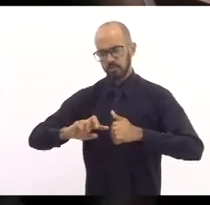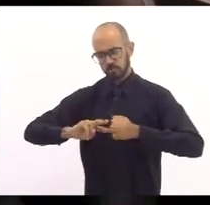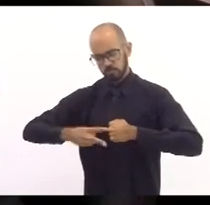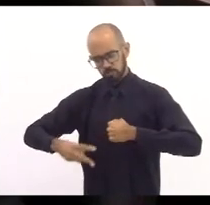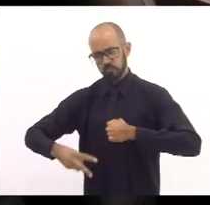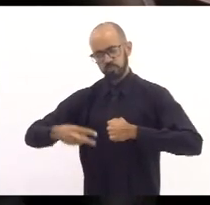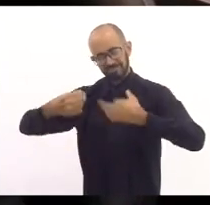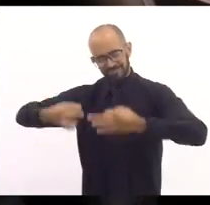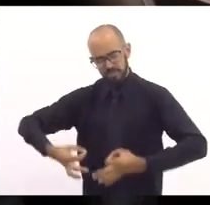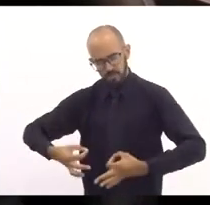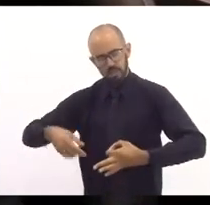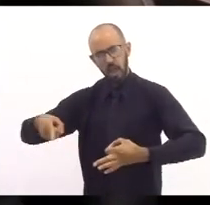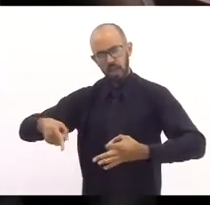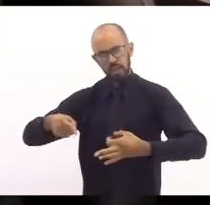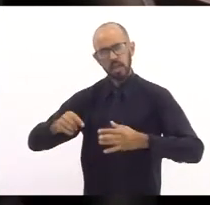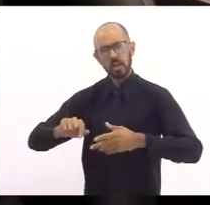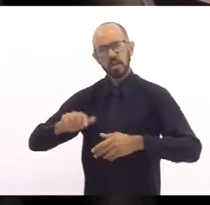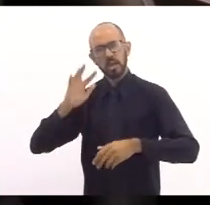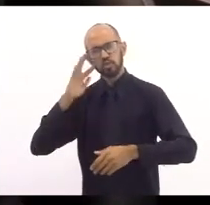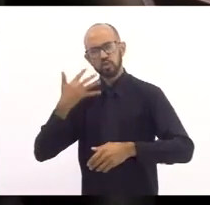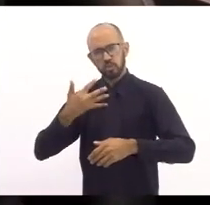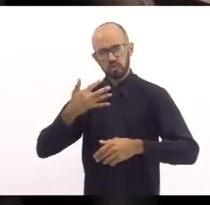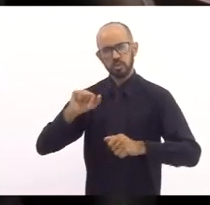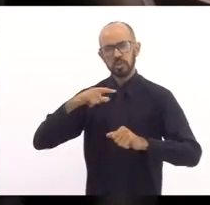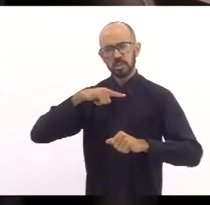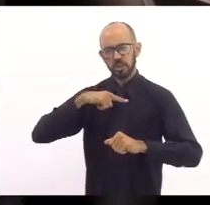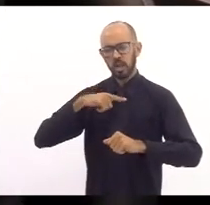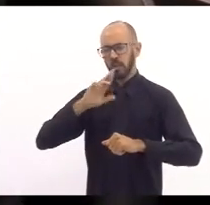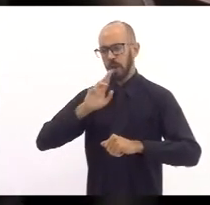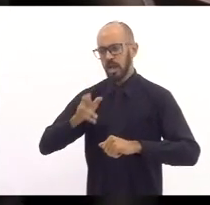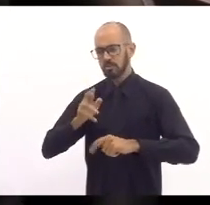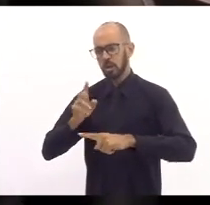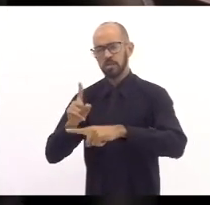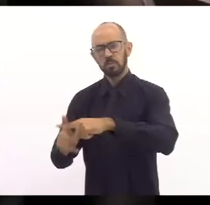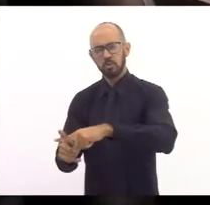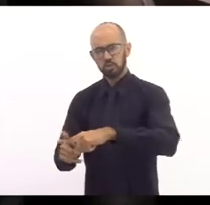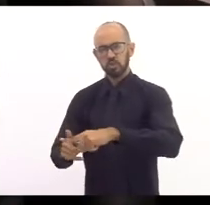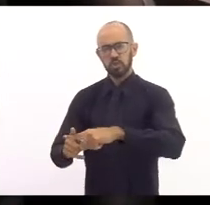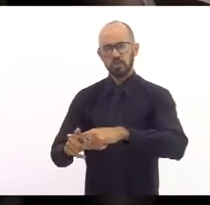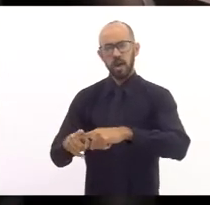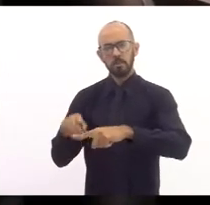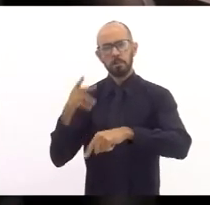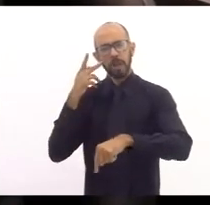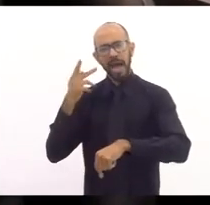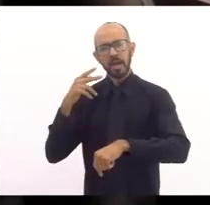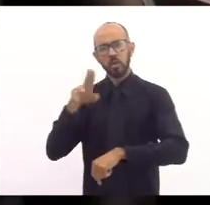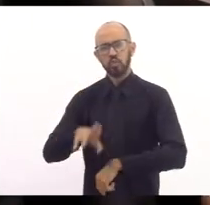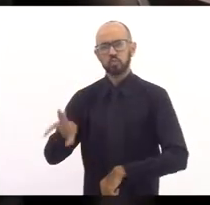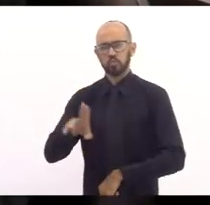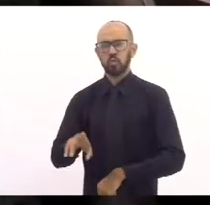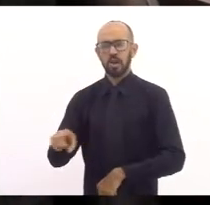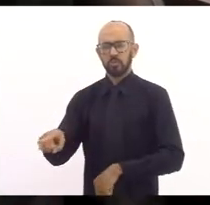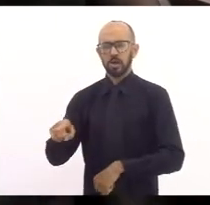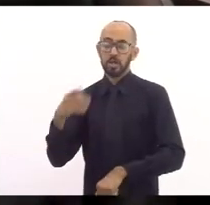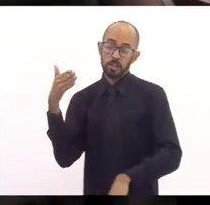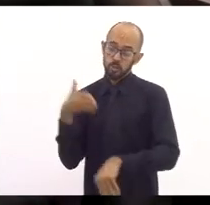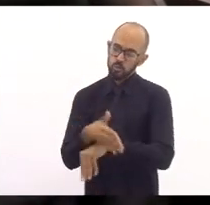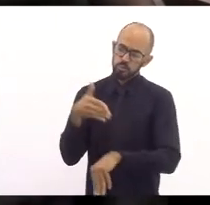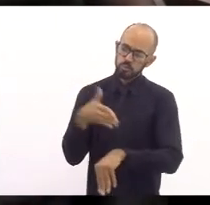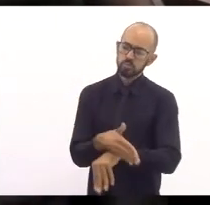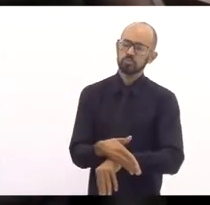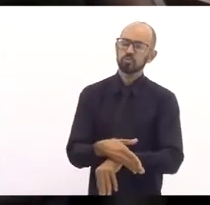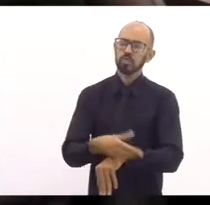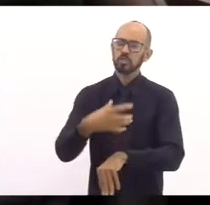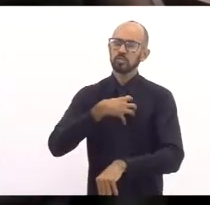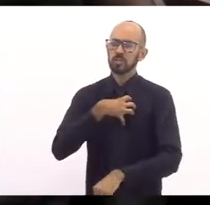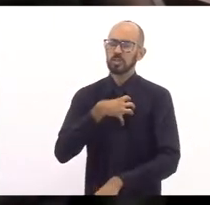medidas adotadas, que haja resposta positiva para o usuário, para que o usuário alcance um